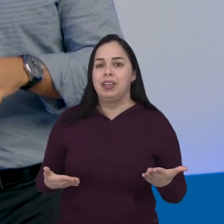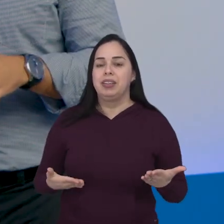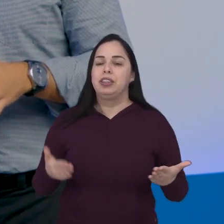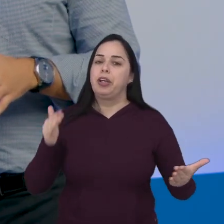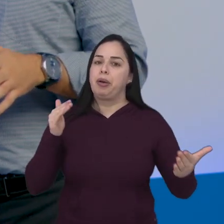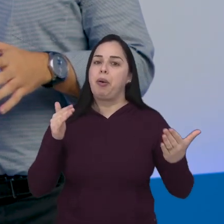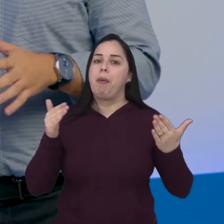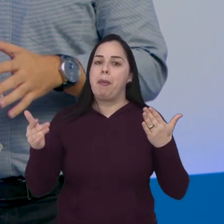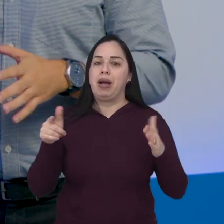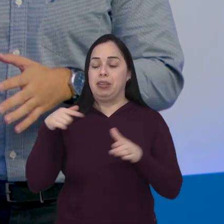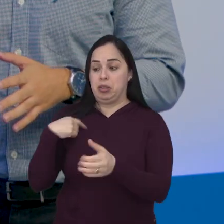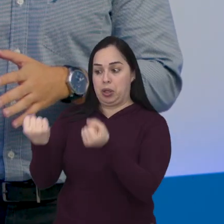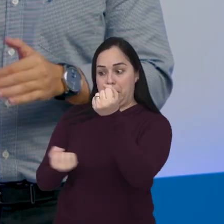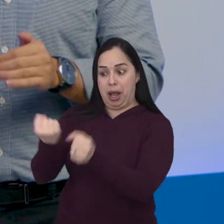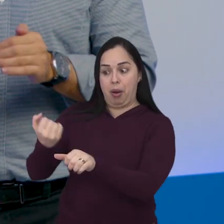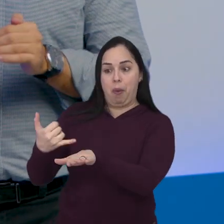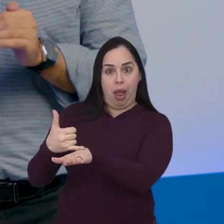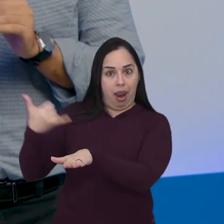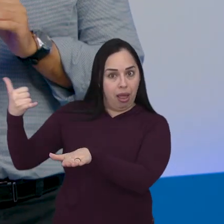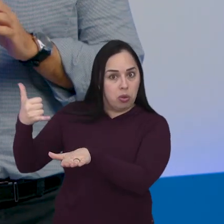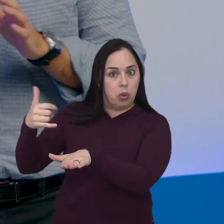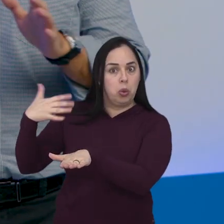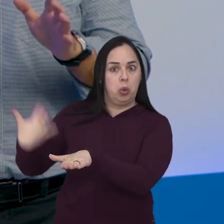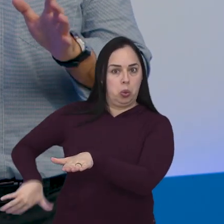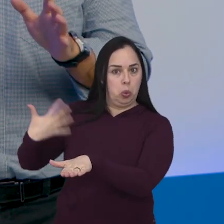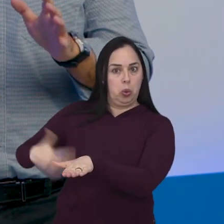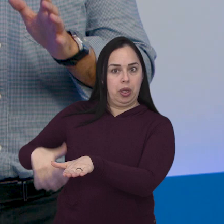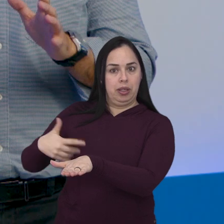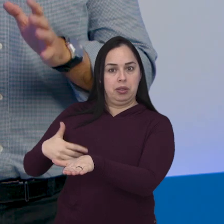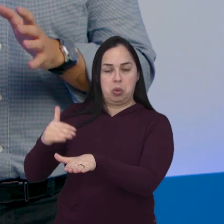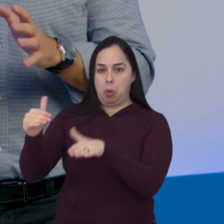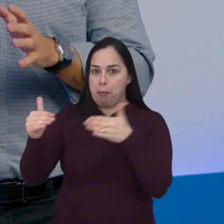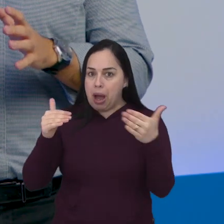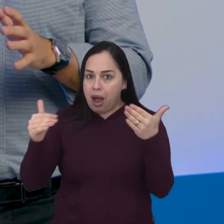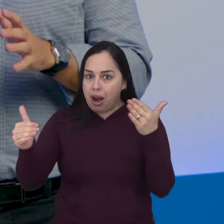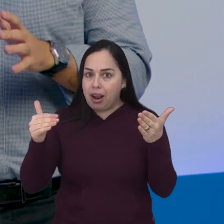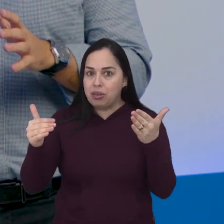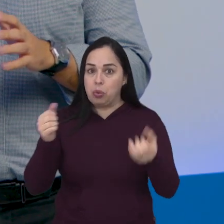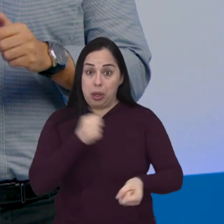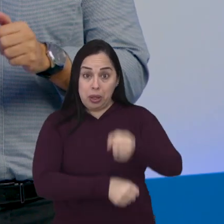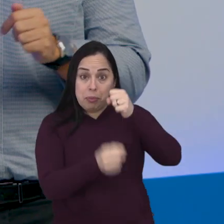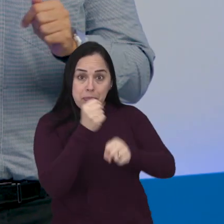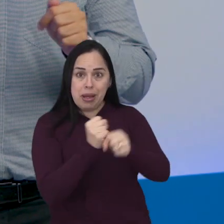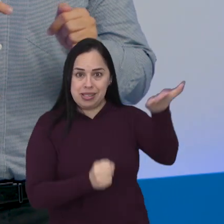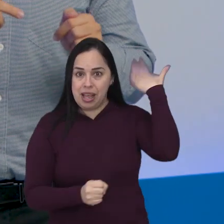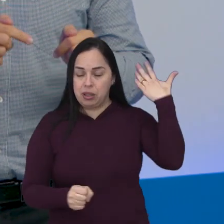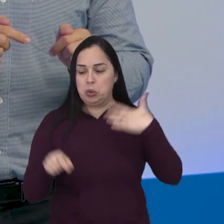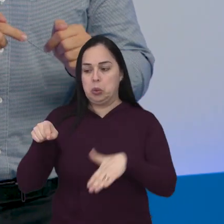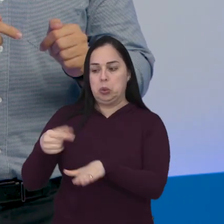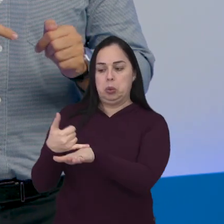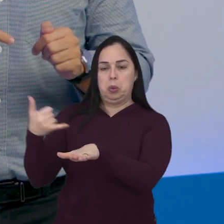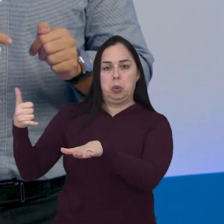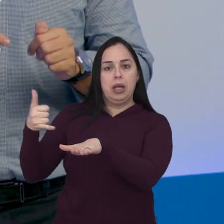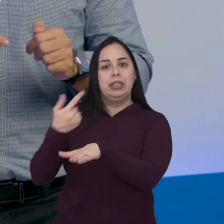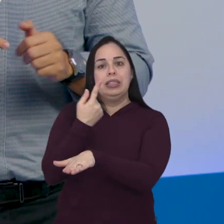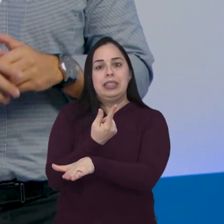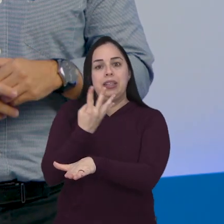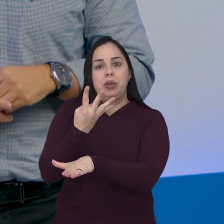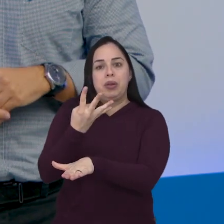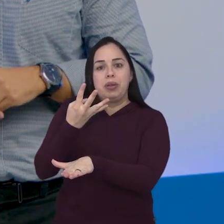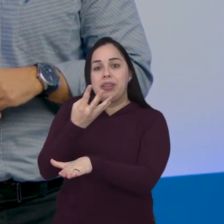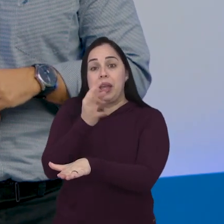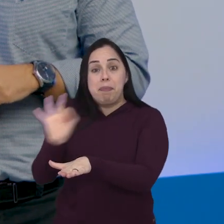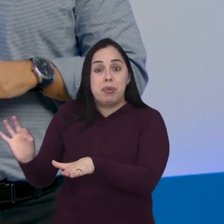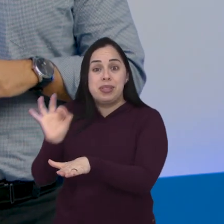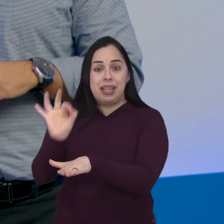Se considerarmos os veículos elétricos, os dados impressionam. No comparativo com o primeiro semestre do ano passado, o aumento foi de